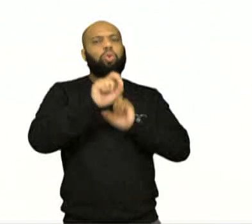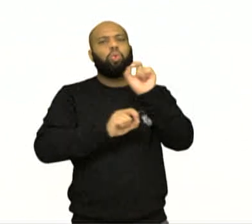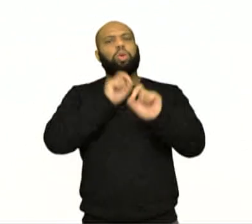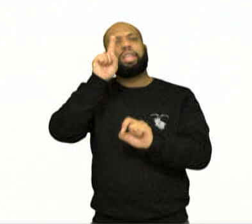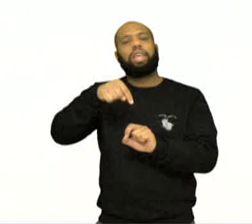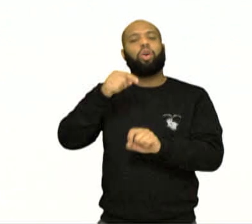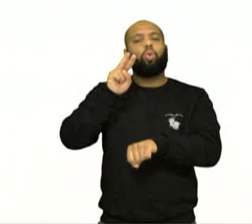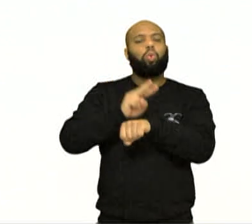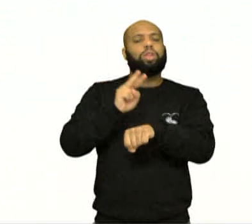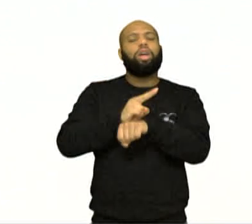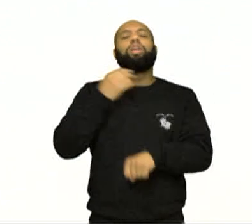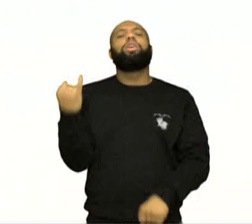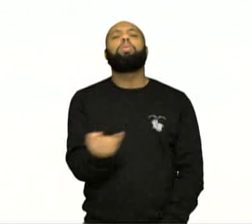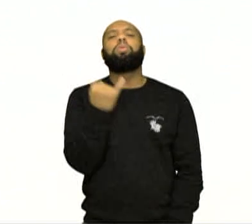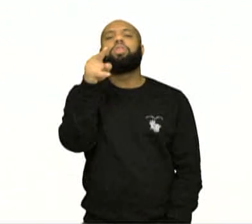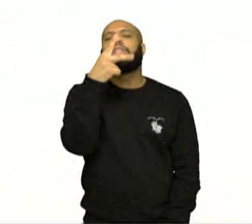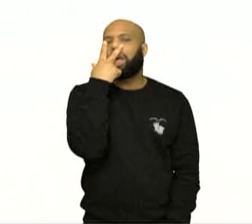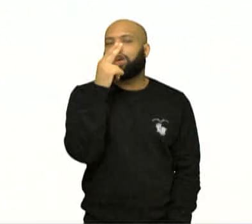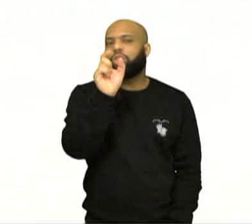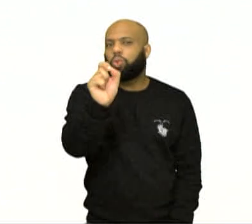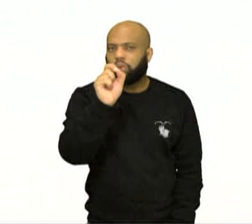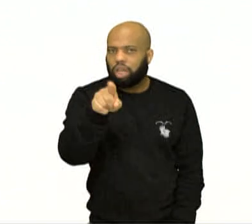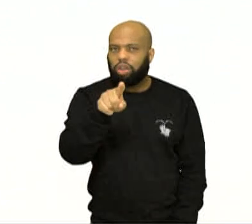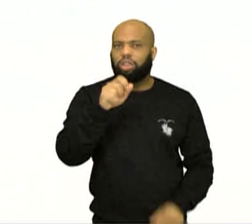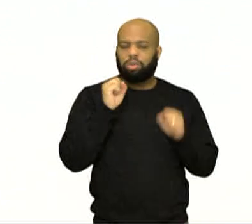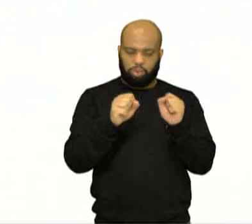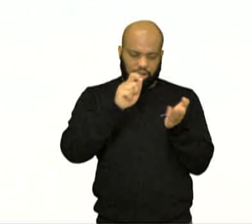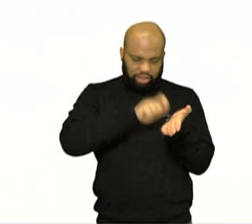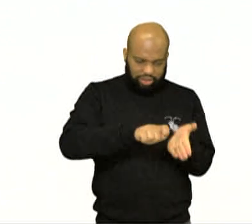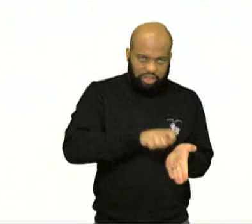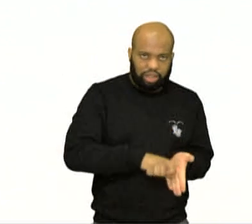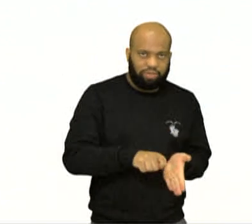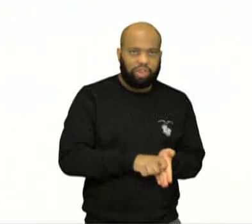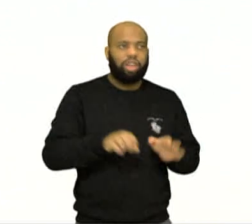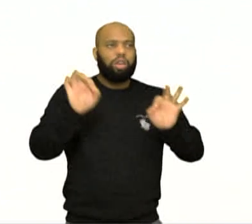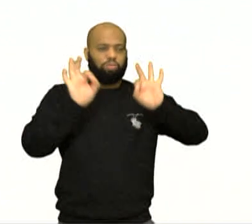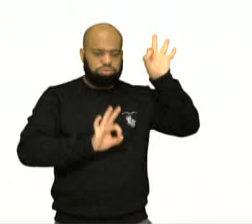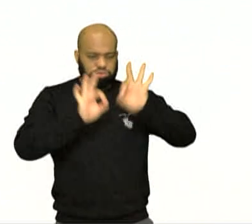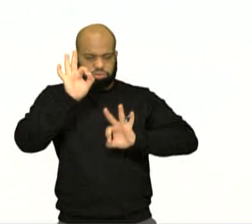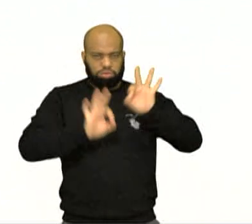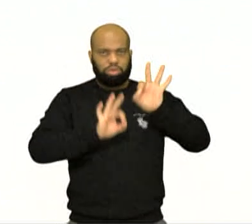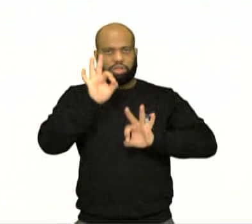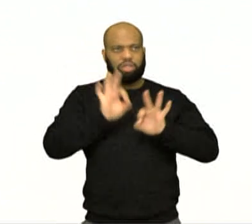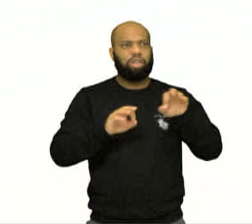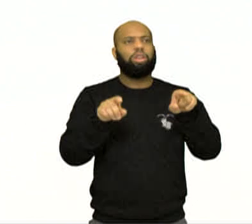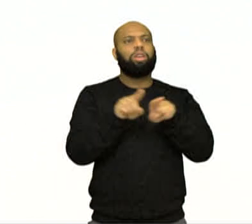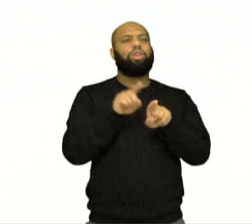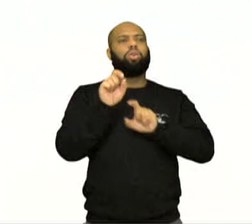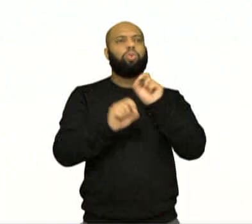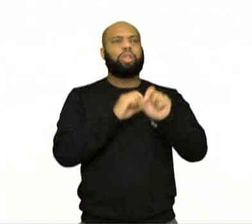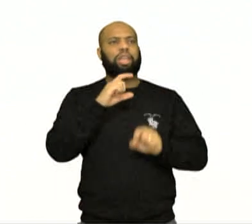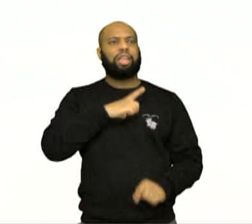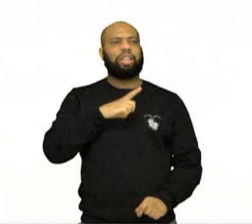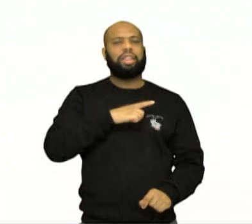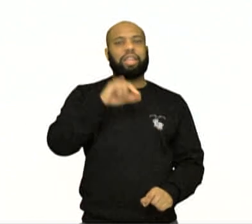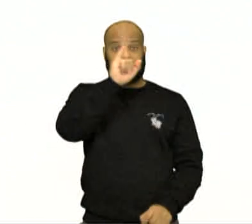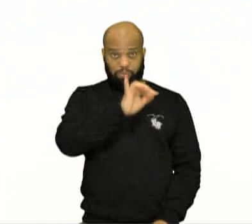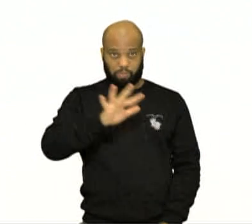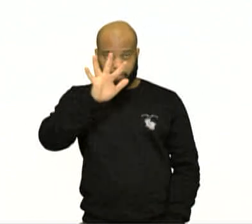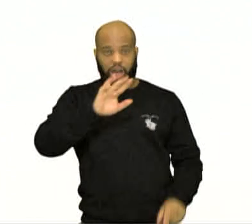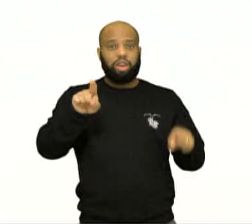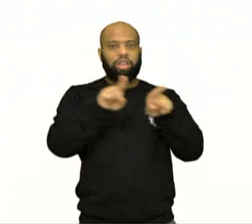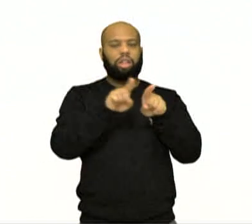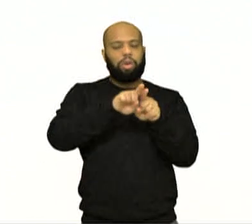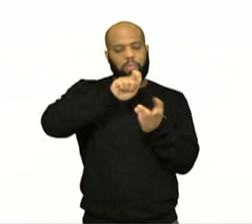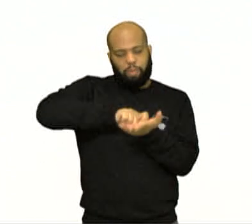estes cuidados. E você pode fazer esse registro aí montando um Jamboard, né, com imagens e registros que